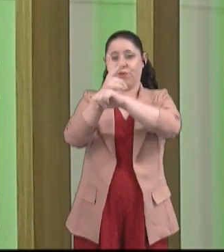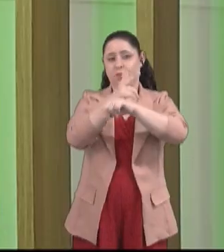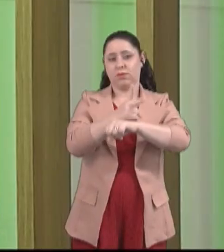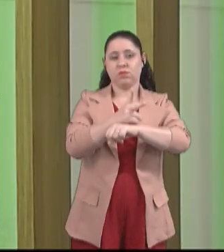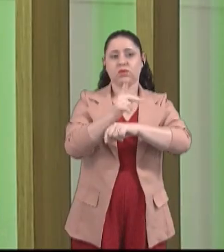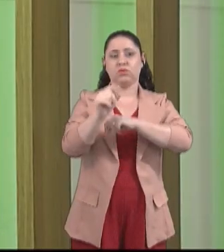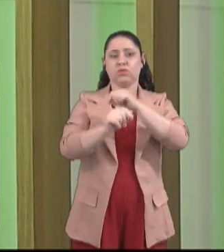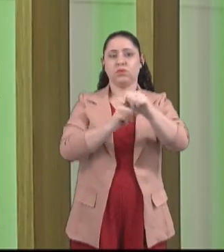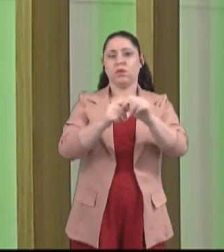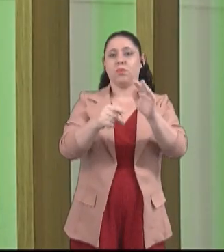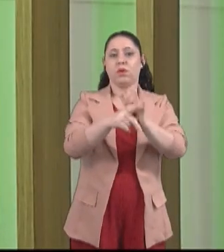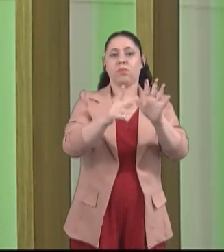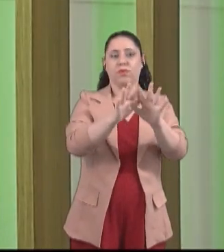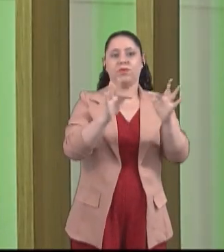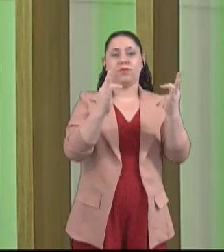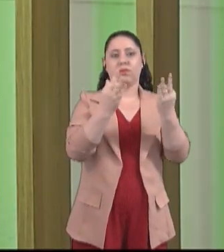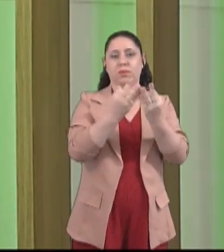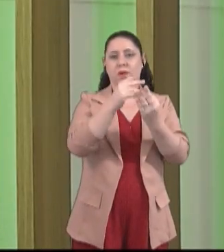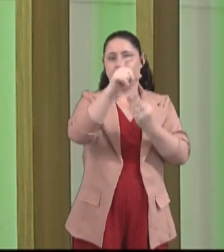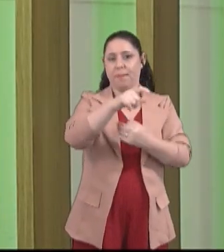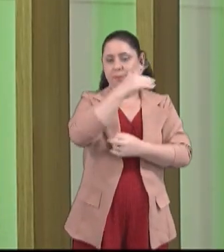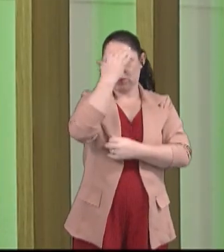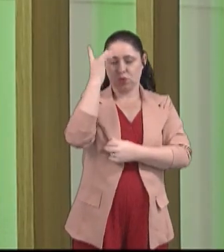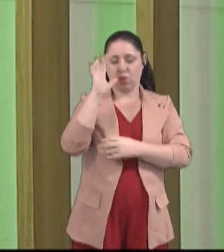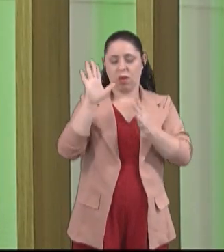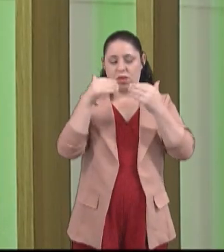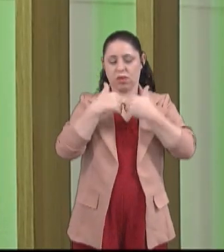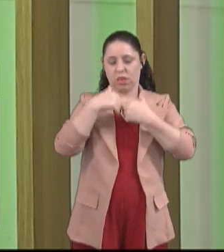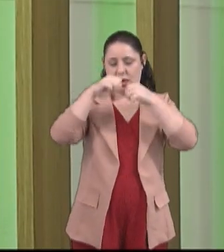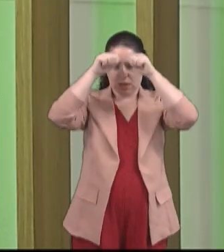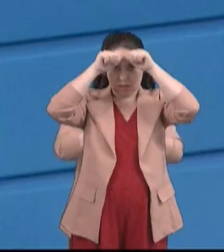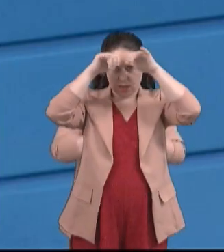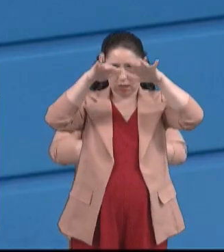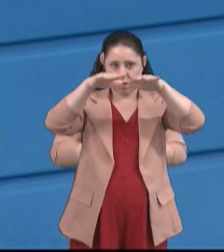monitoramento para famílias de pessoas com TEA.